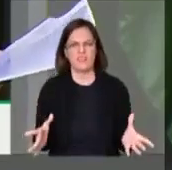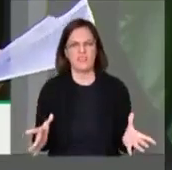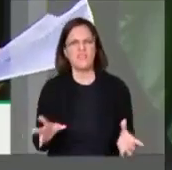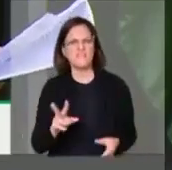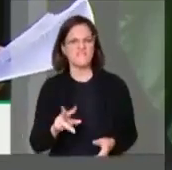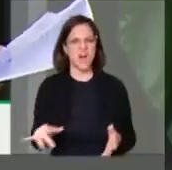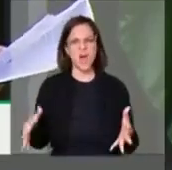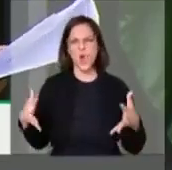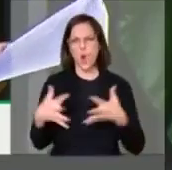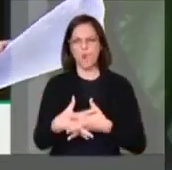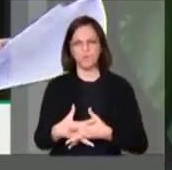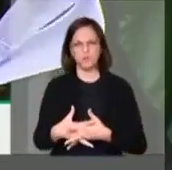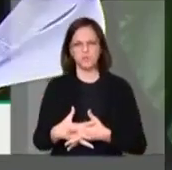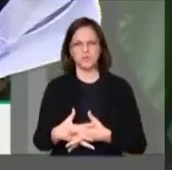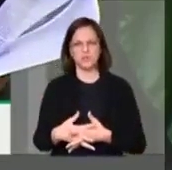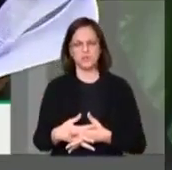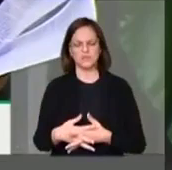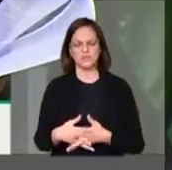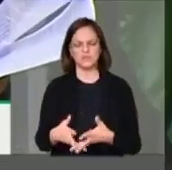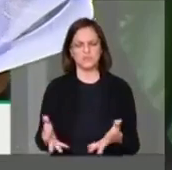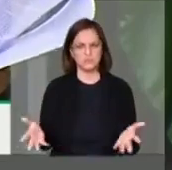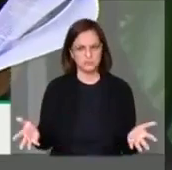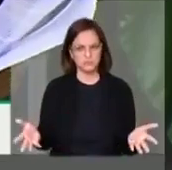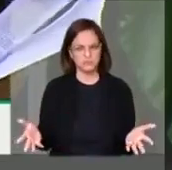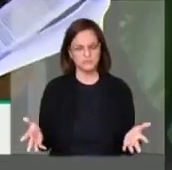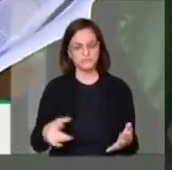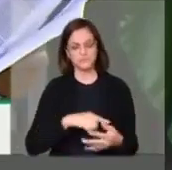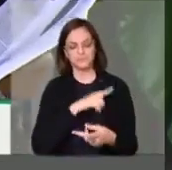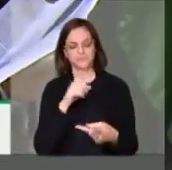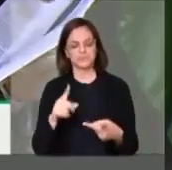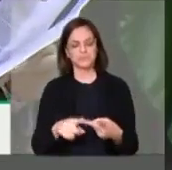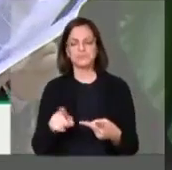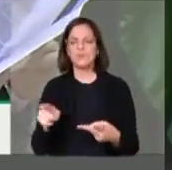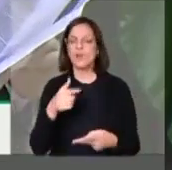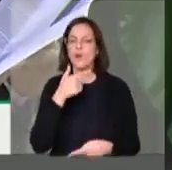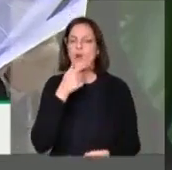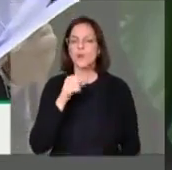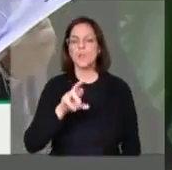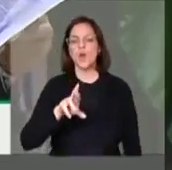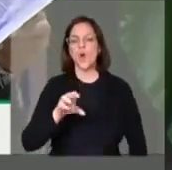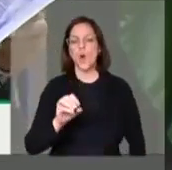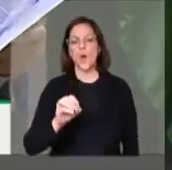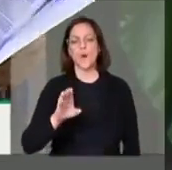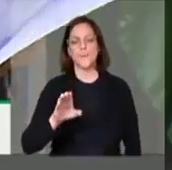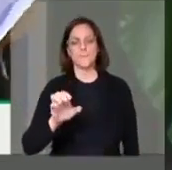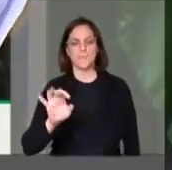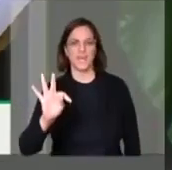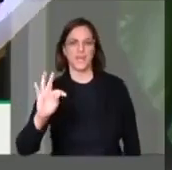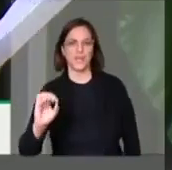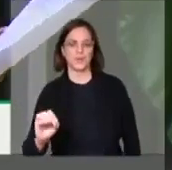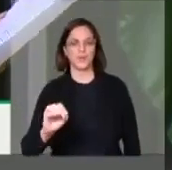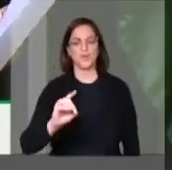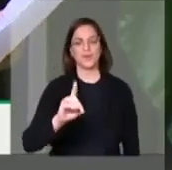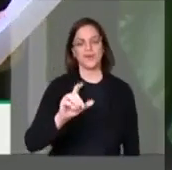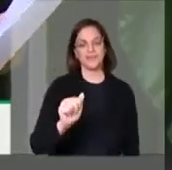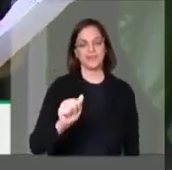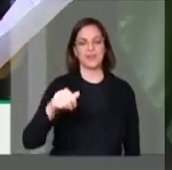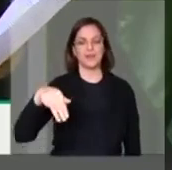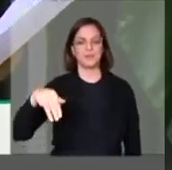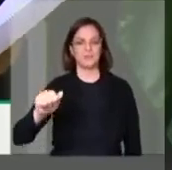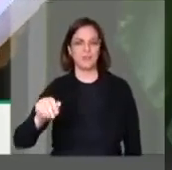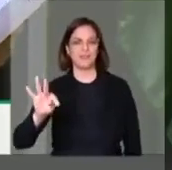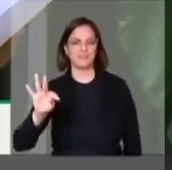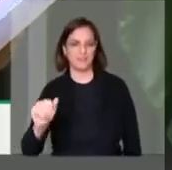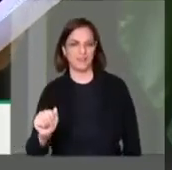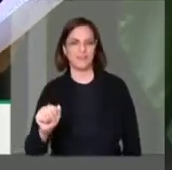gerando caos. E o Roberto da Mata, que como jurista é um extraordinário antropólogo